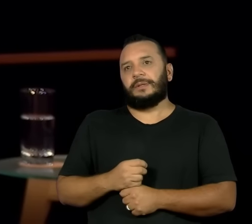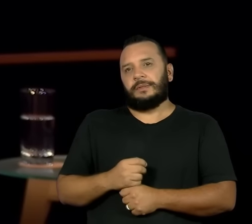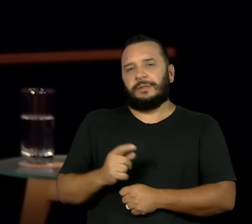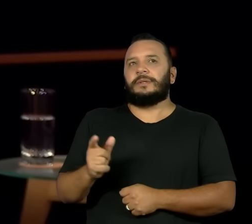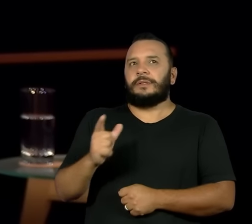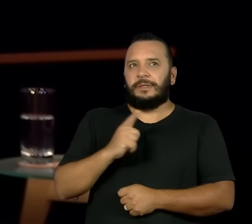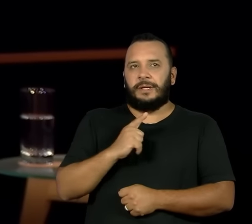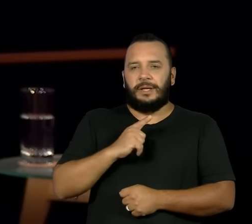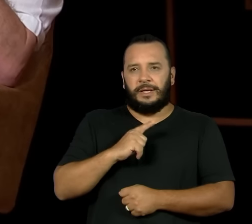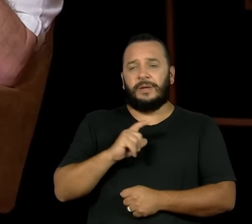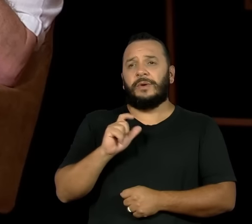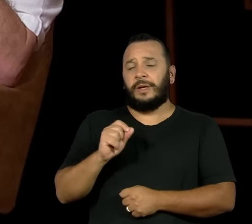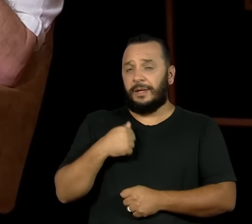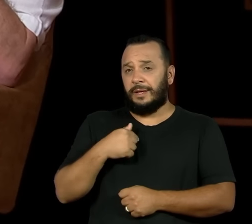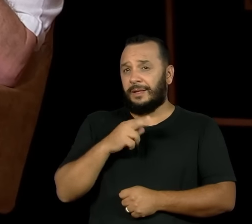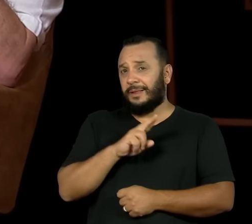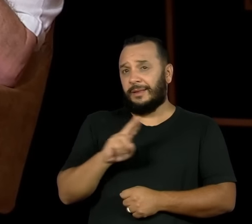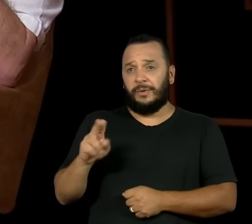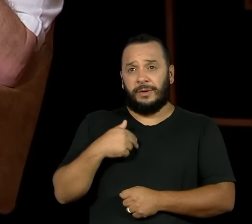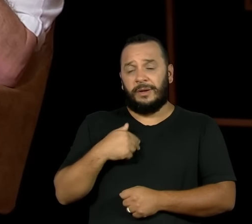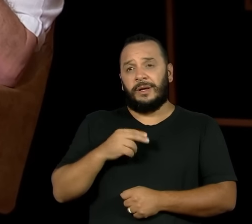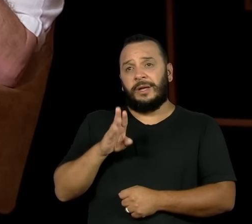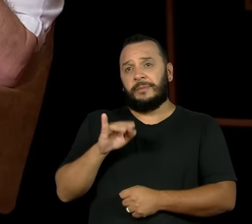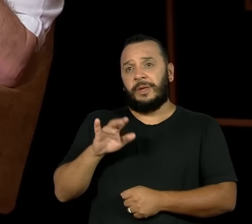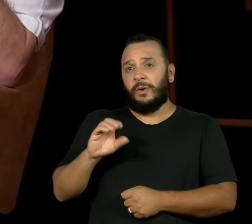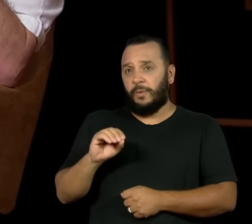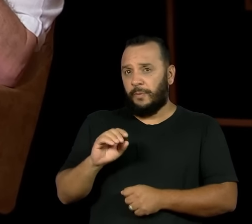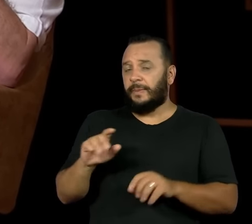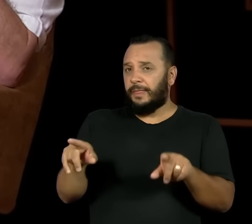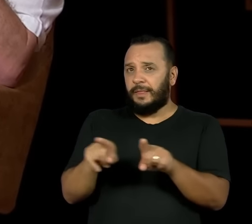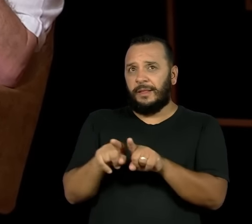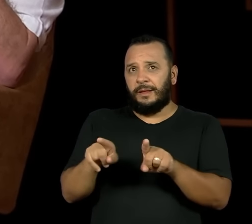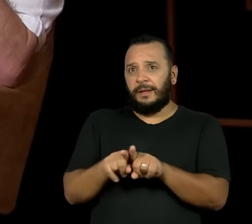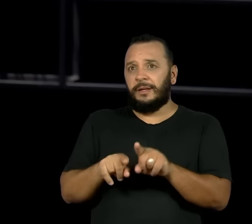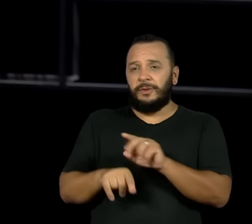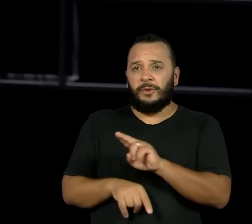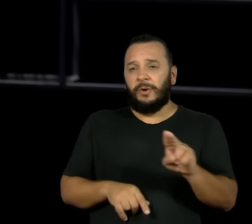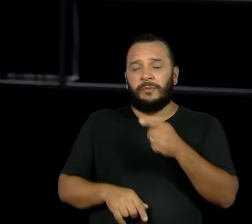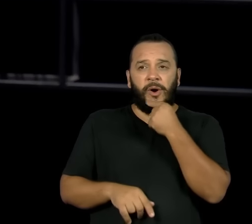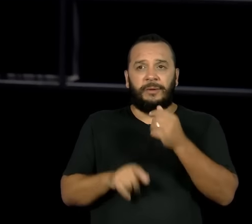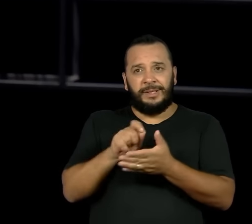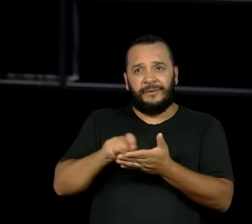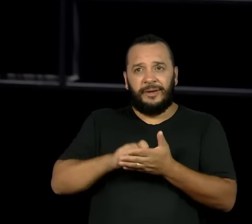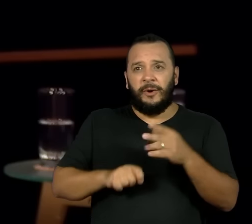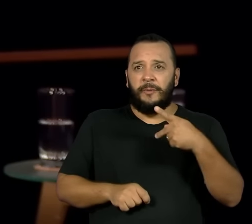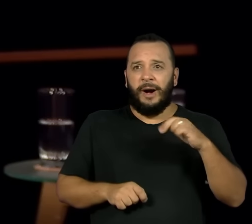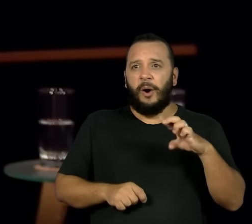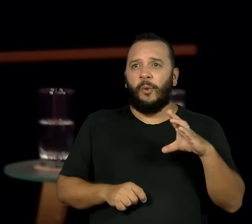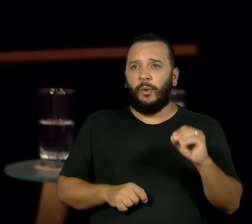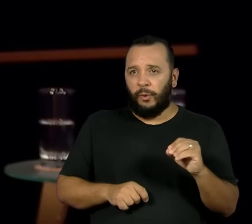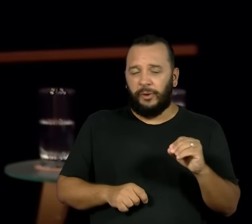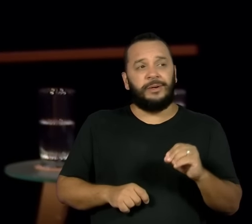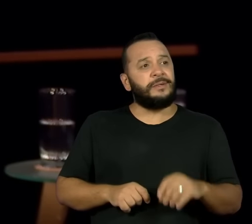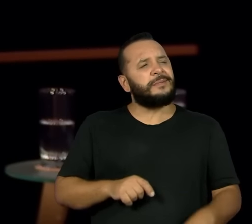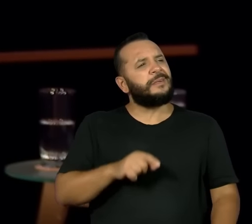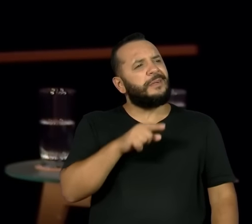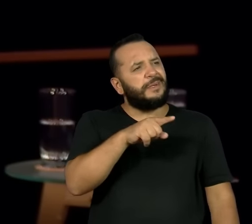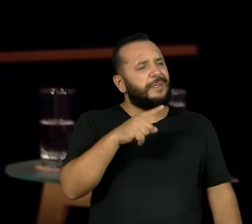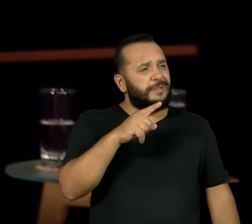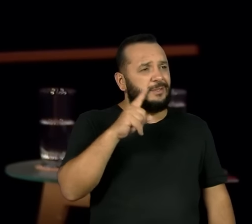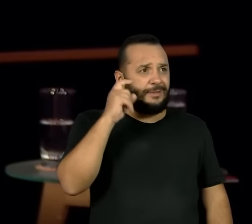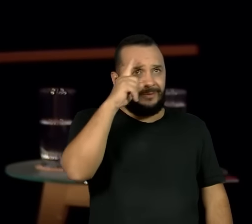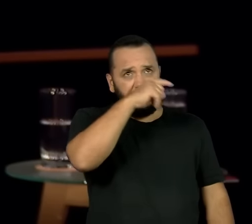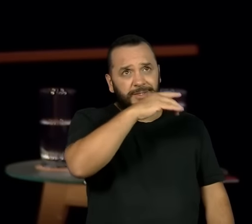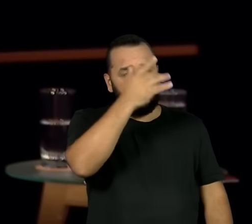vida não tem retake eh do do Paulo há quem diga também que o difícil você ser convidado